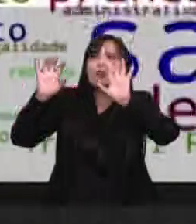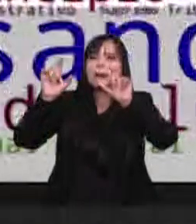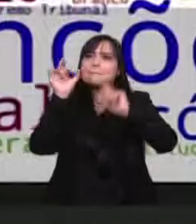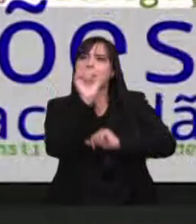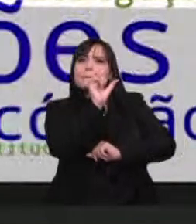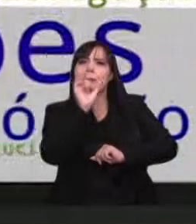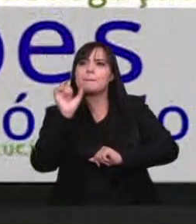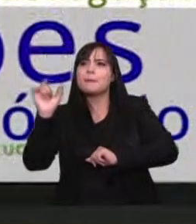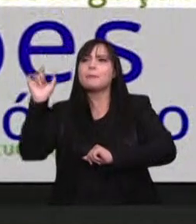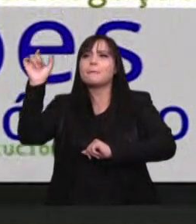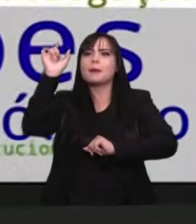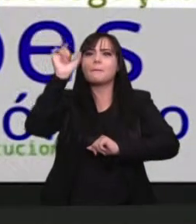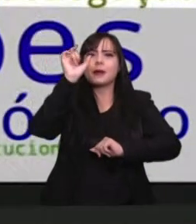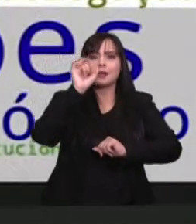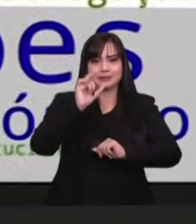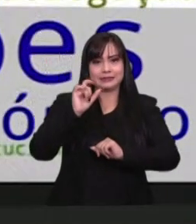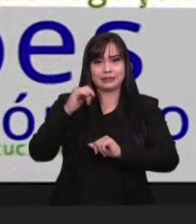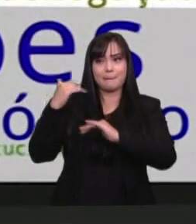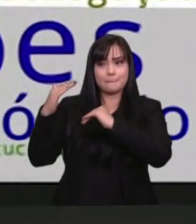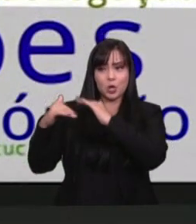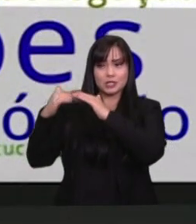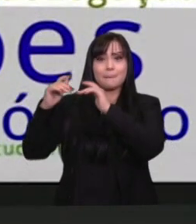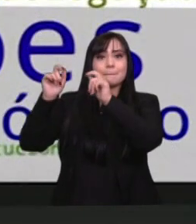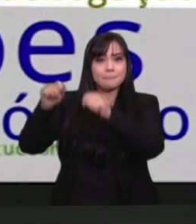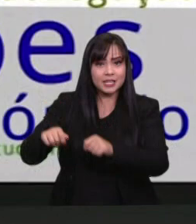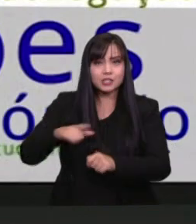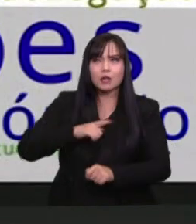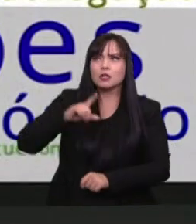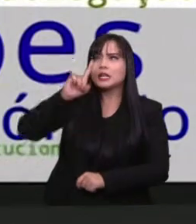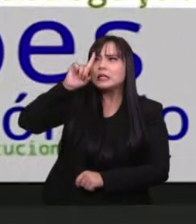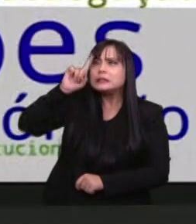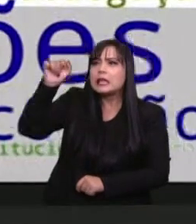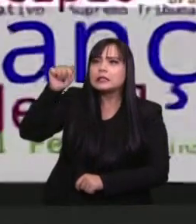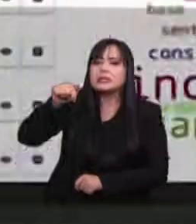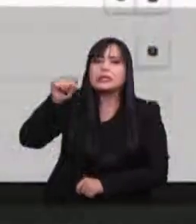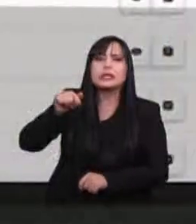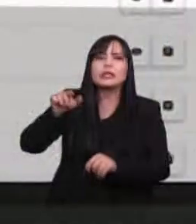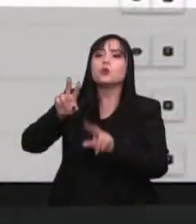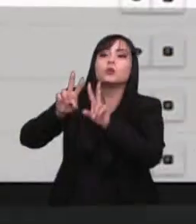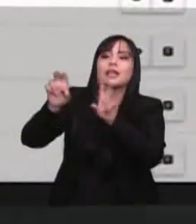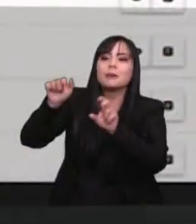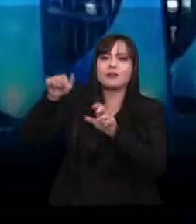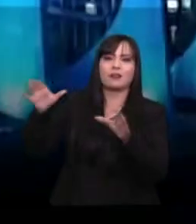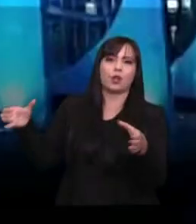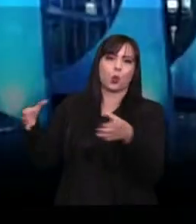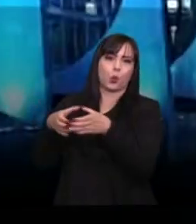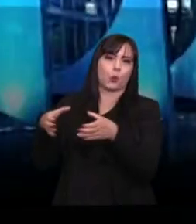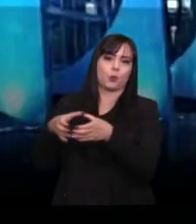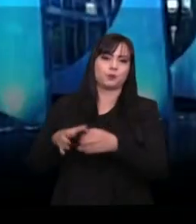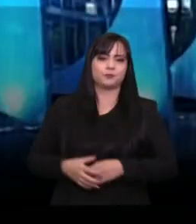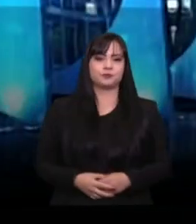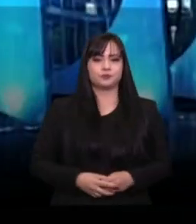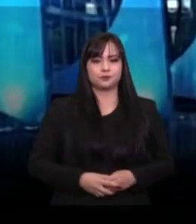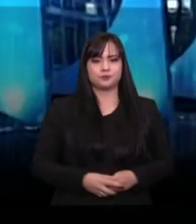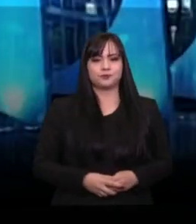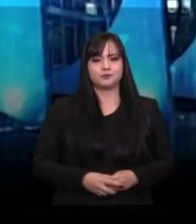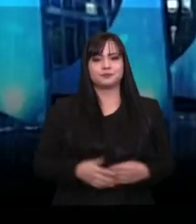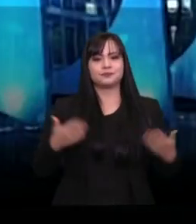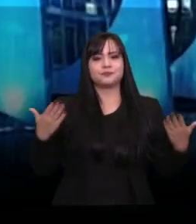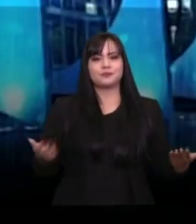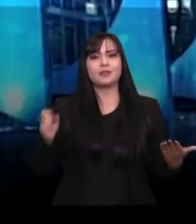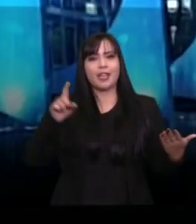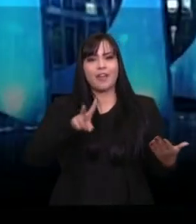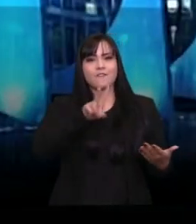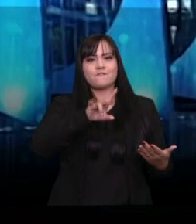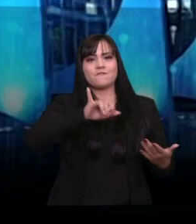a partir do processo paradigma que permite ter uma ideia do tema daquele grupo bem